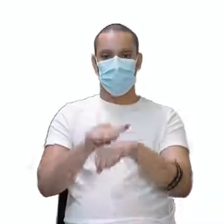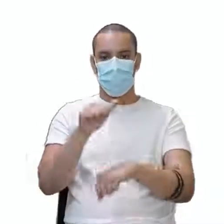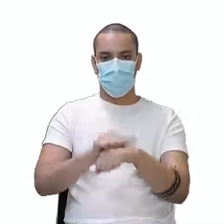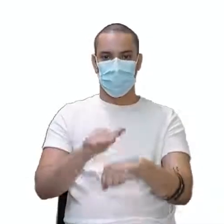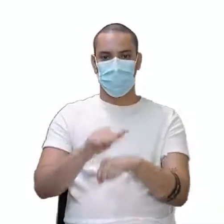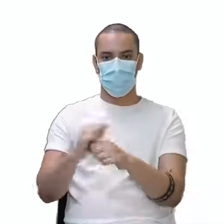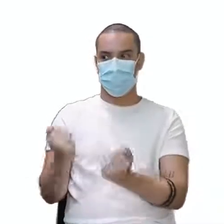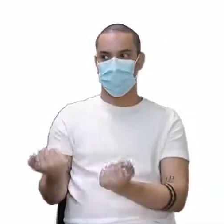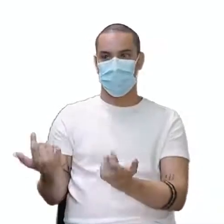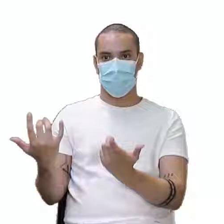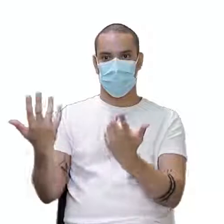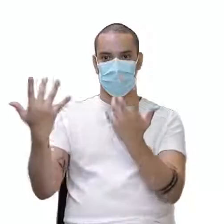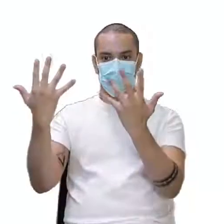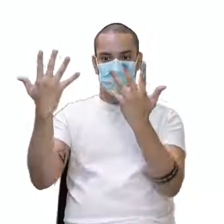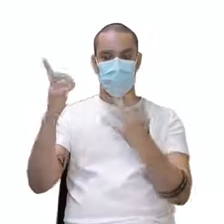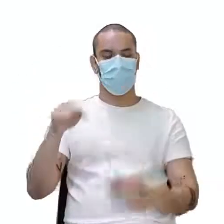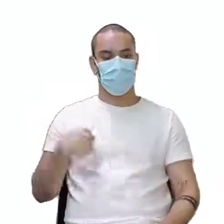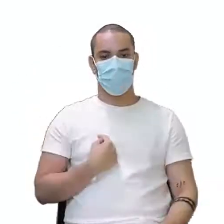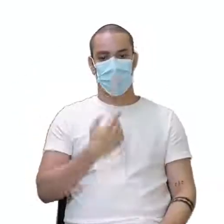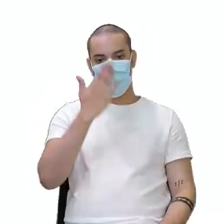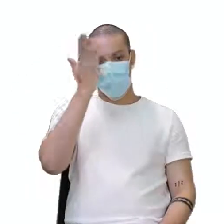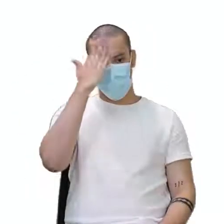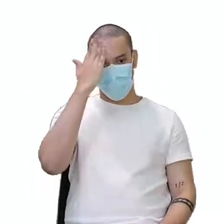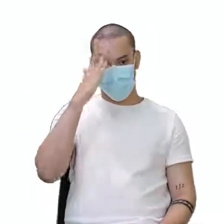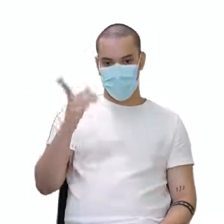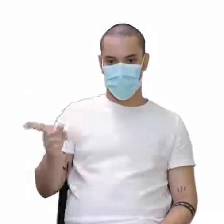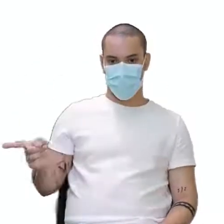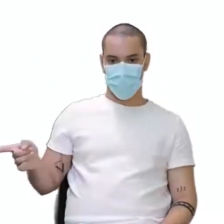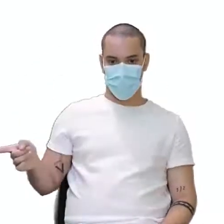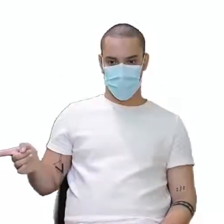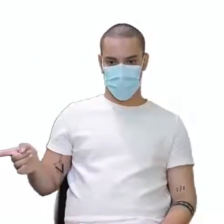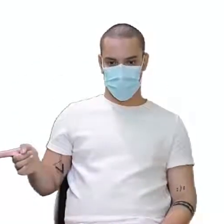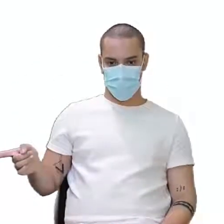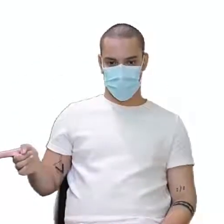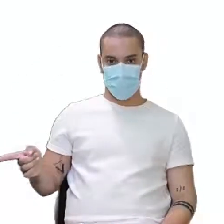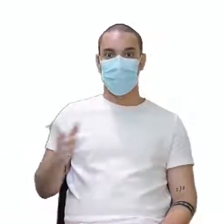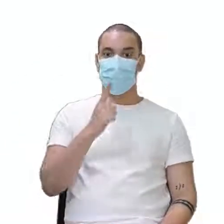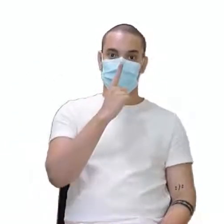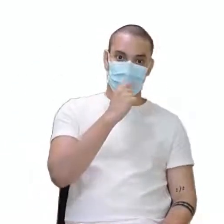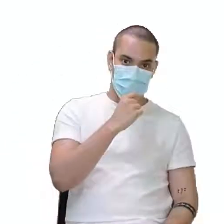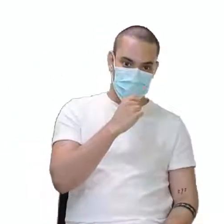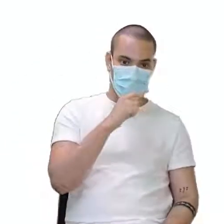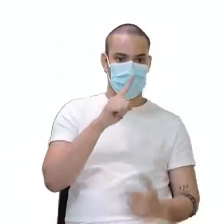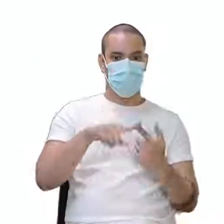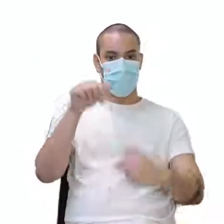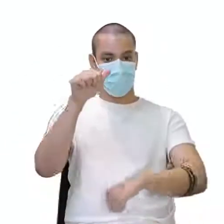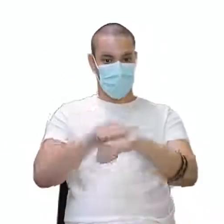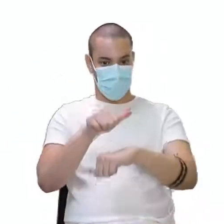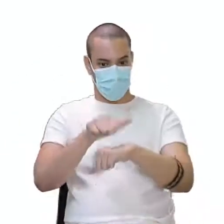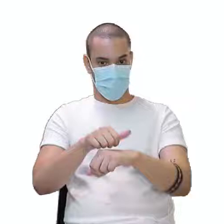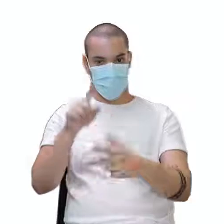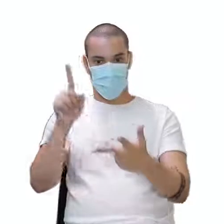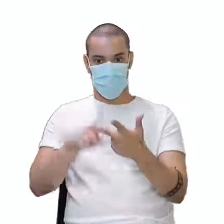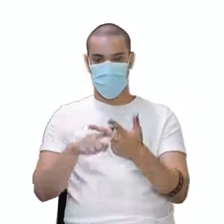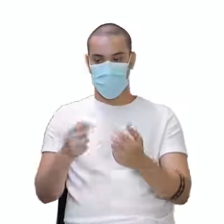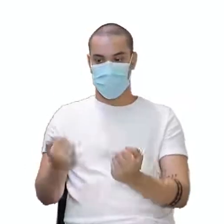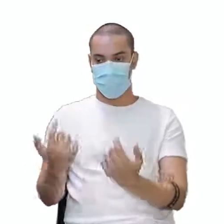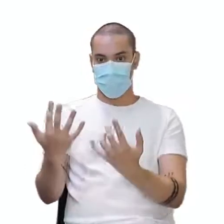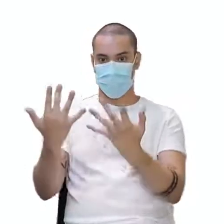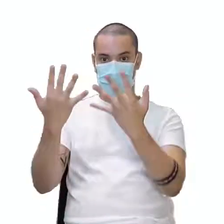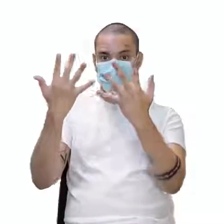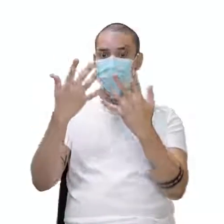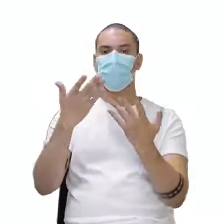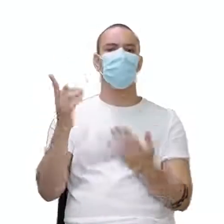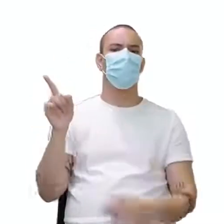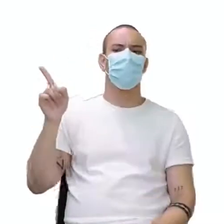tem 3 estados físicos: o líquido, o sólido e o gasoso. Agora, eu quero que você observe esta